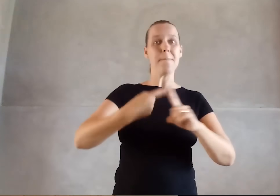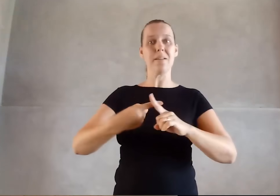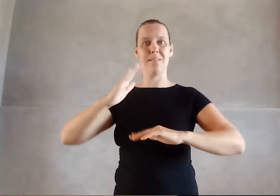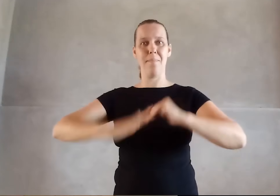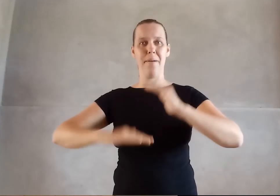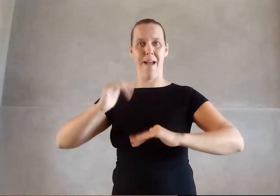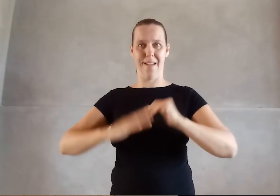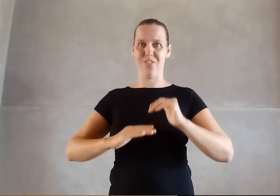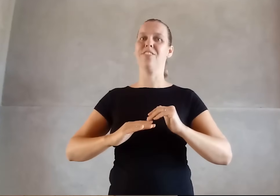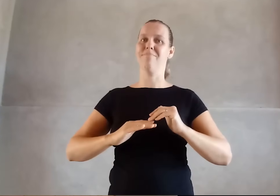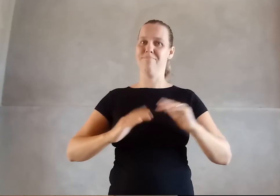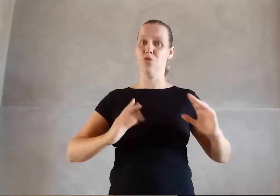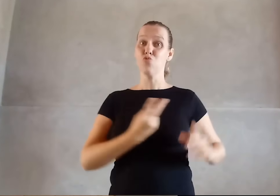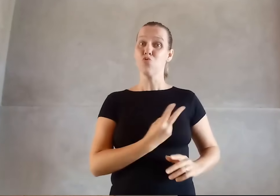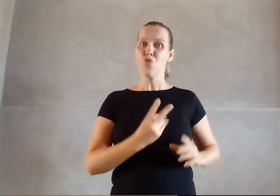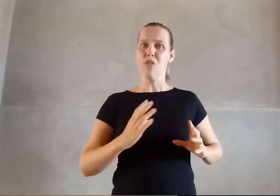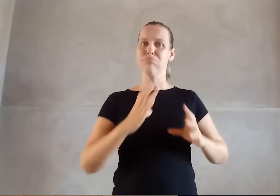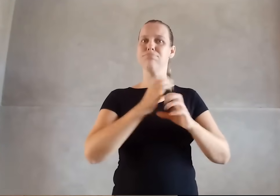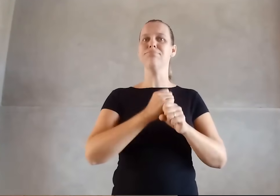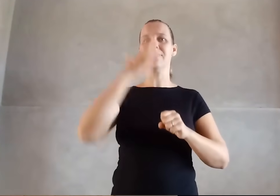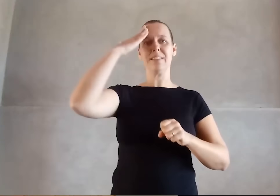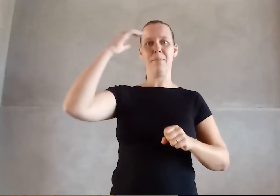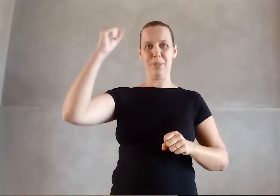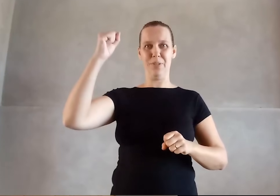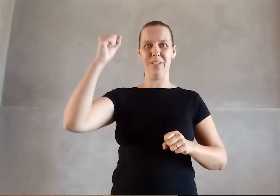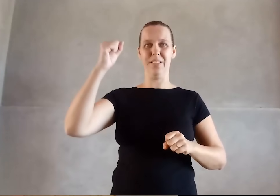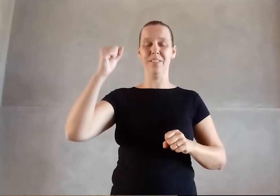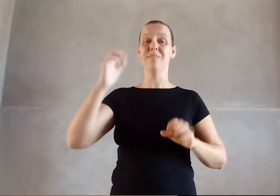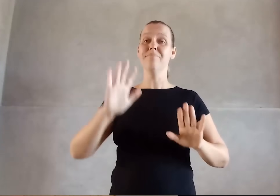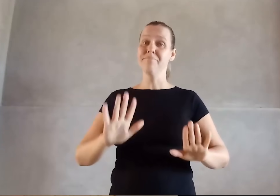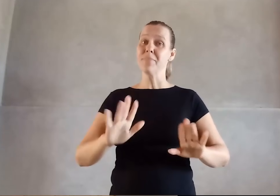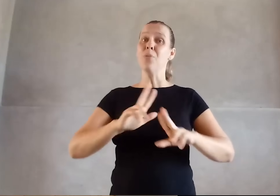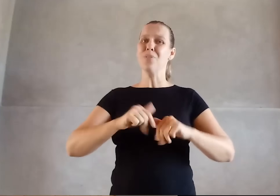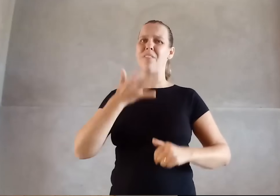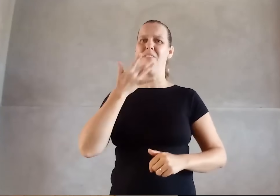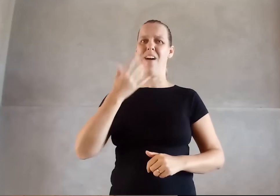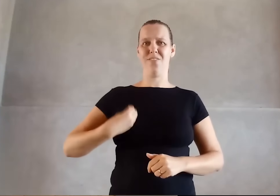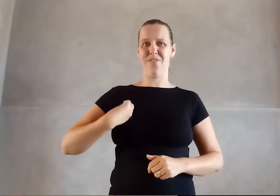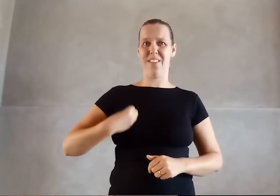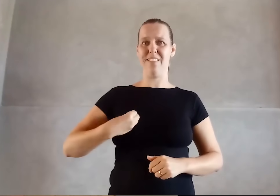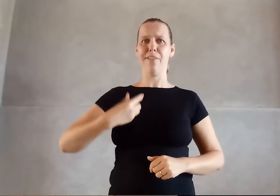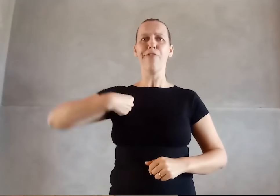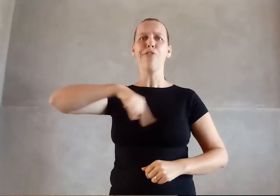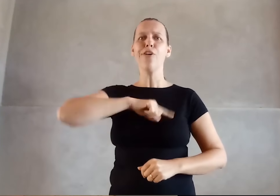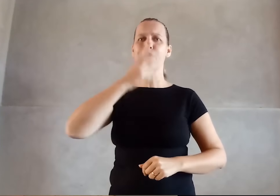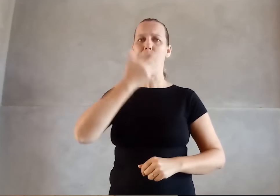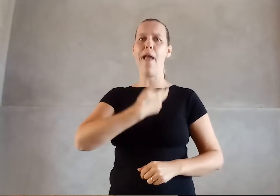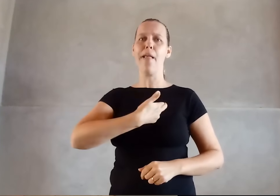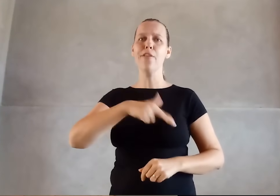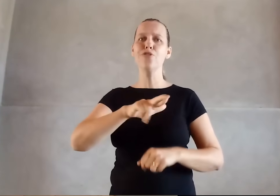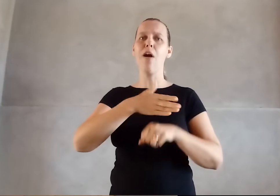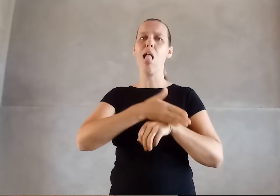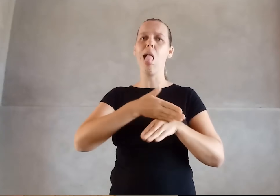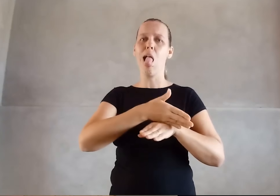o conhecimento daquilo que Deus pensou aplicado. Isso é a sabedoria. Por isso que nós